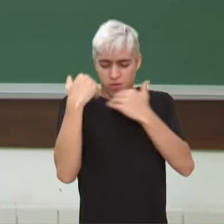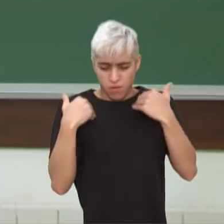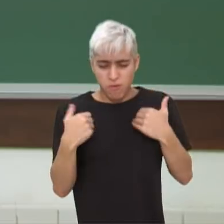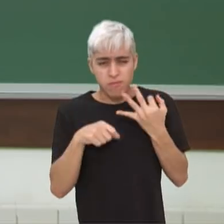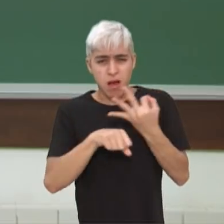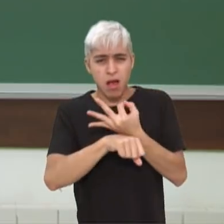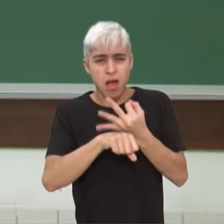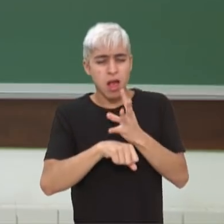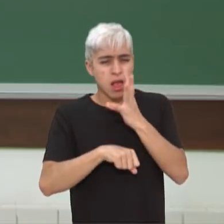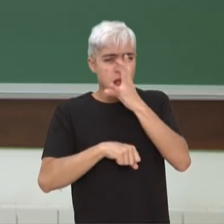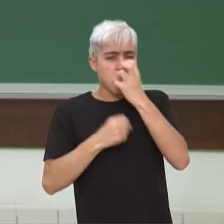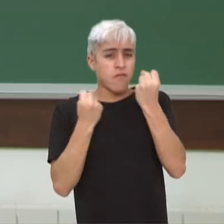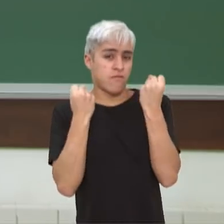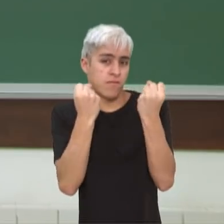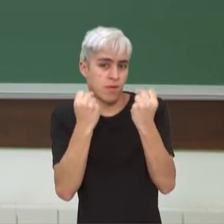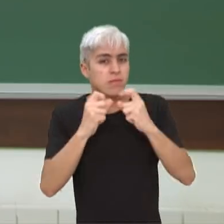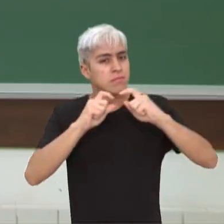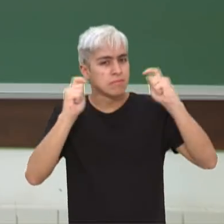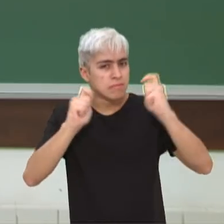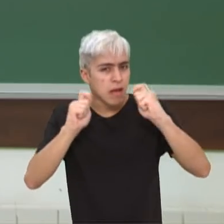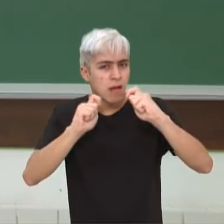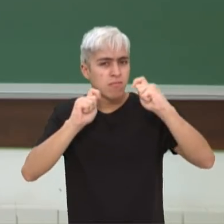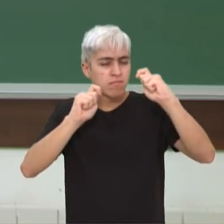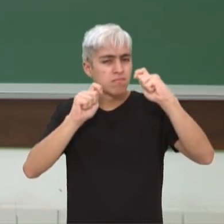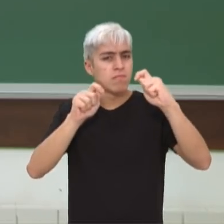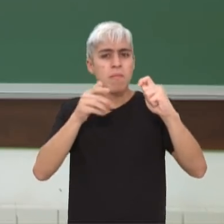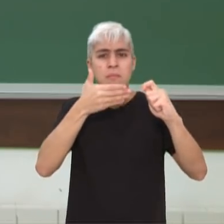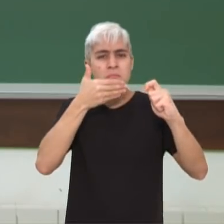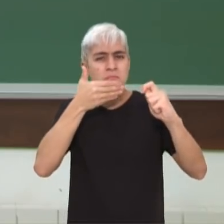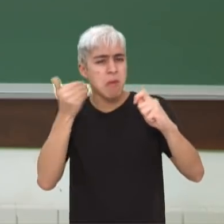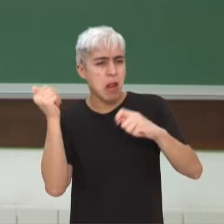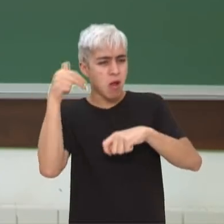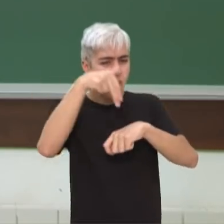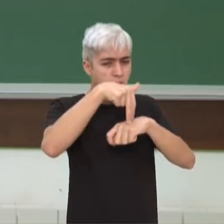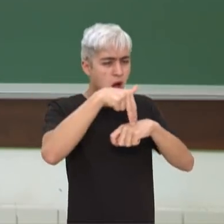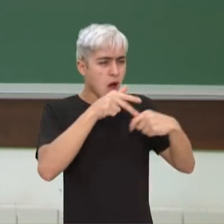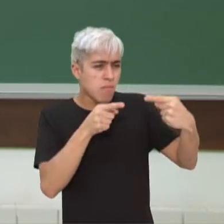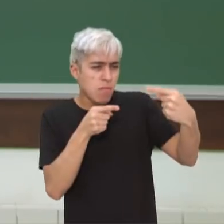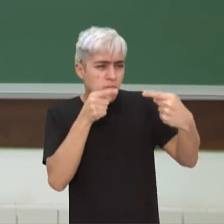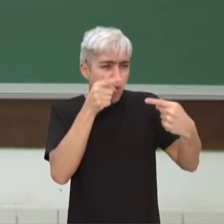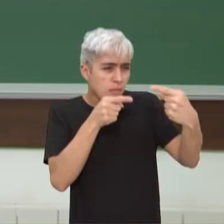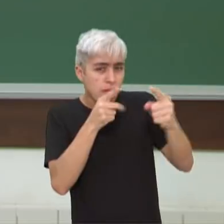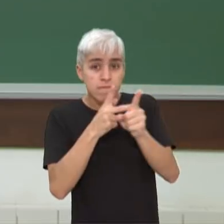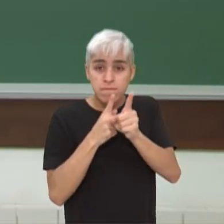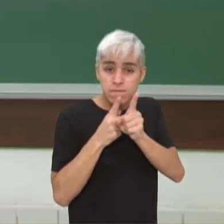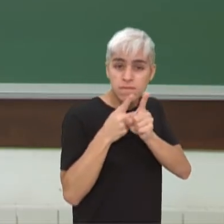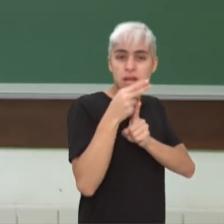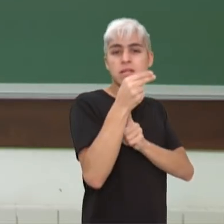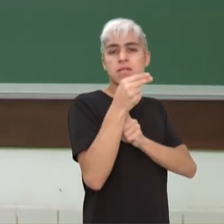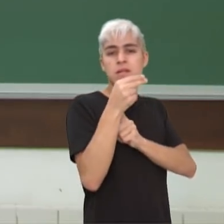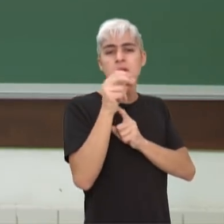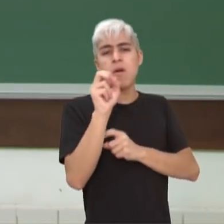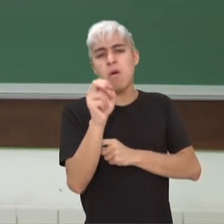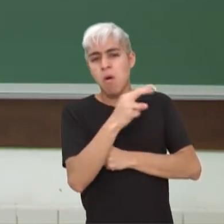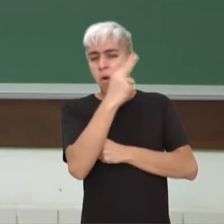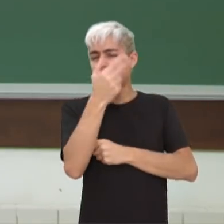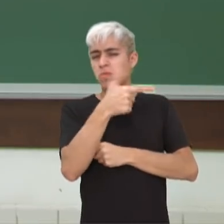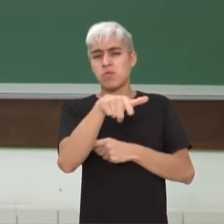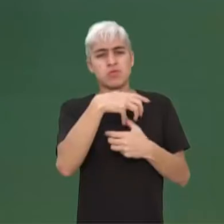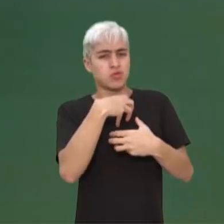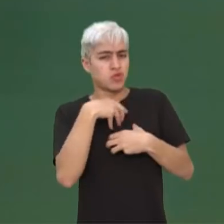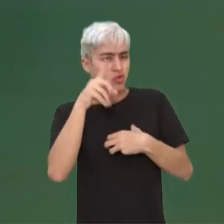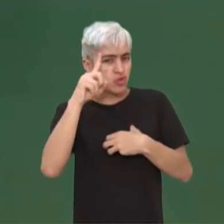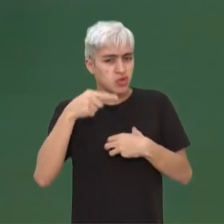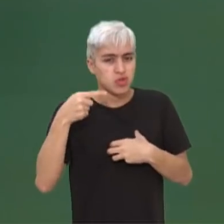resistente, mais forte, capaz ali de ter ali um melhor desempenho durante ali algum tipo de esporte ou alguma atividade aí no seu